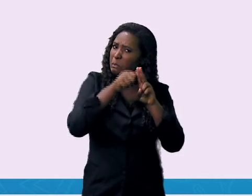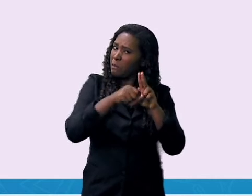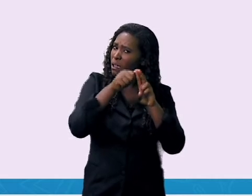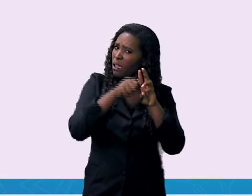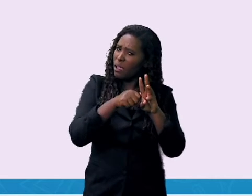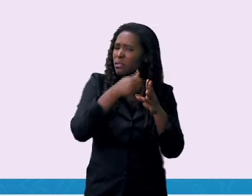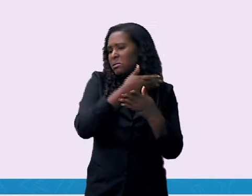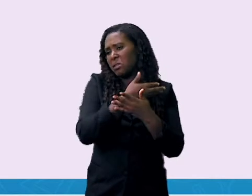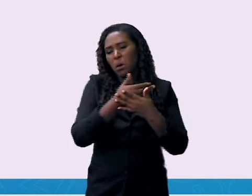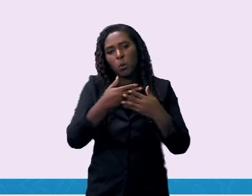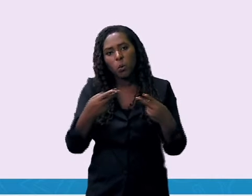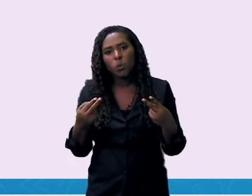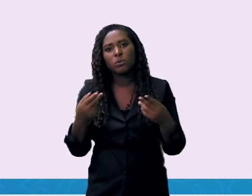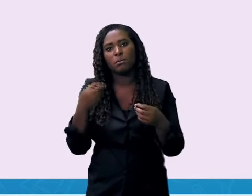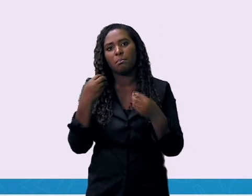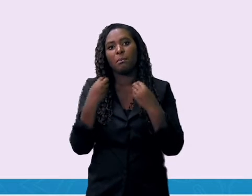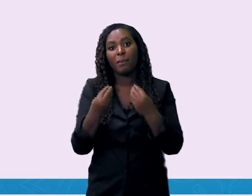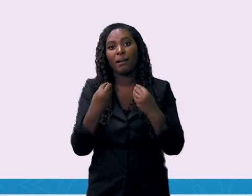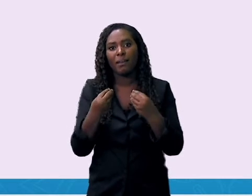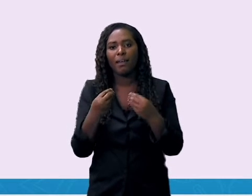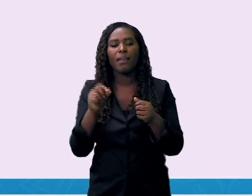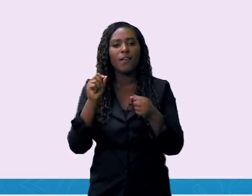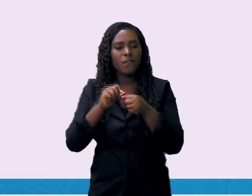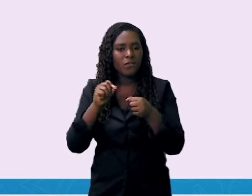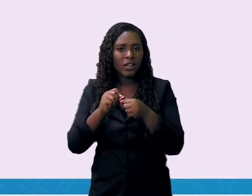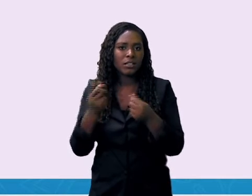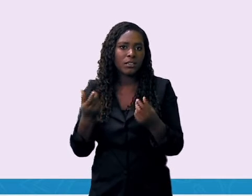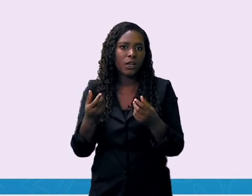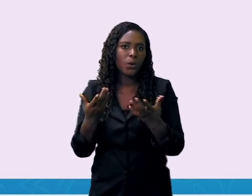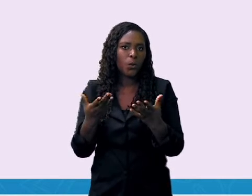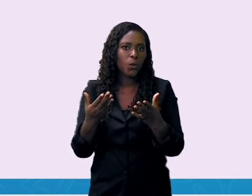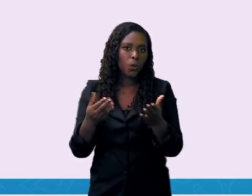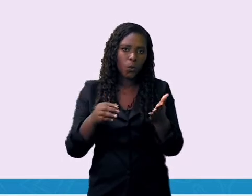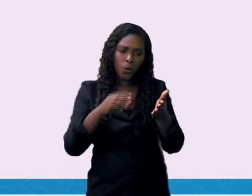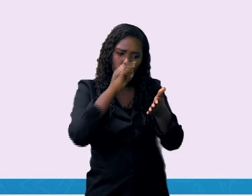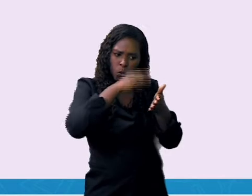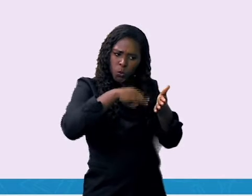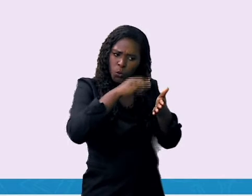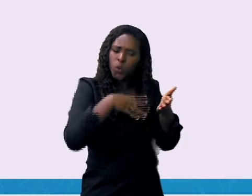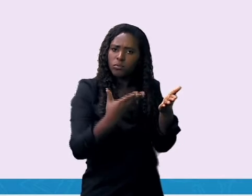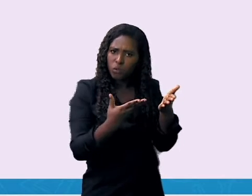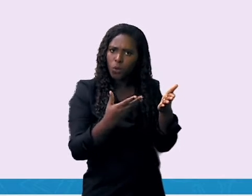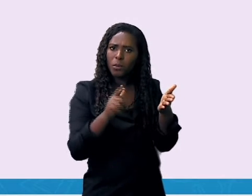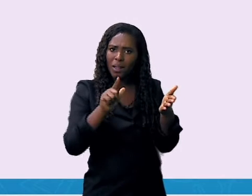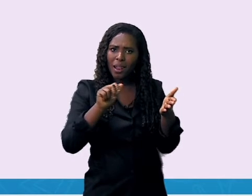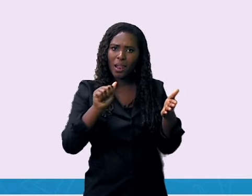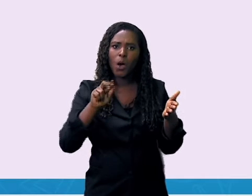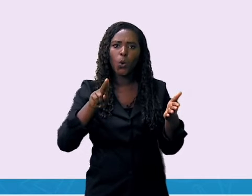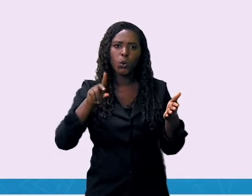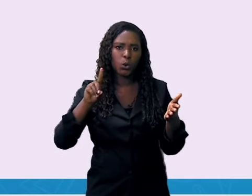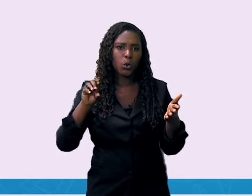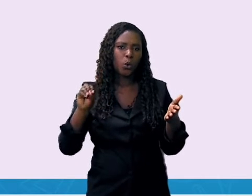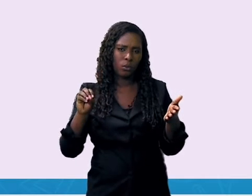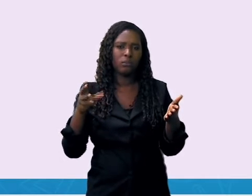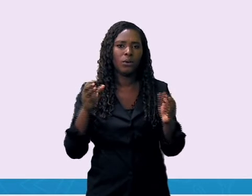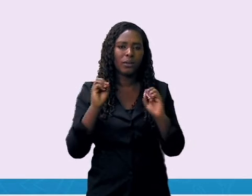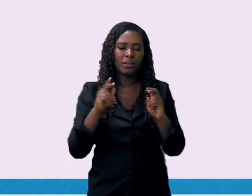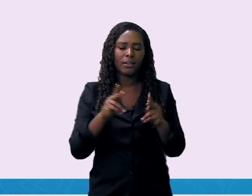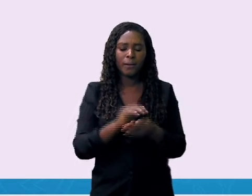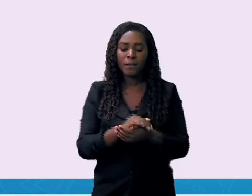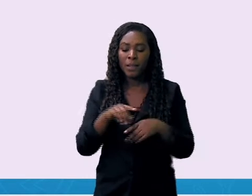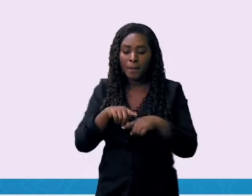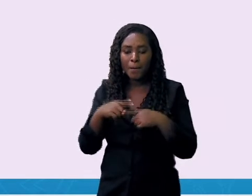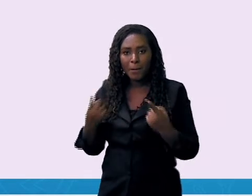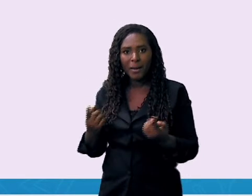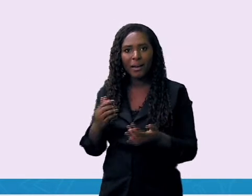na comunicação dele, já busque ajuda para tratar as dificuldades que já estão se mostrando, podendo ser superadas porque